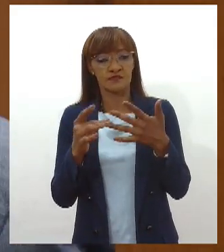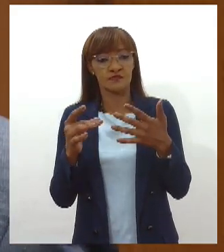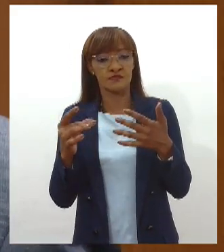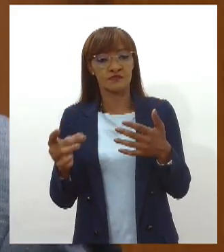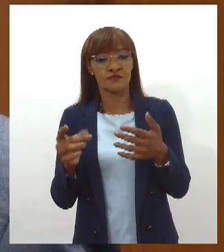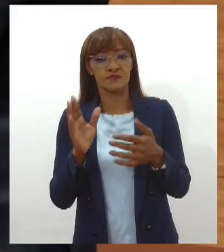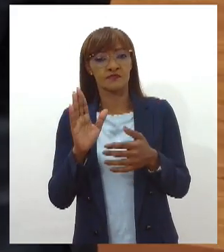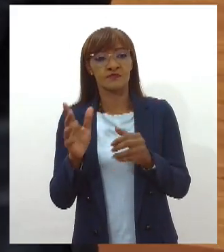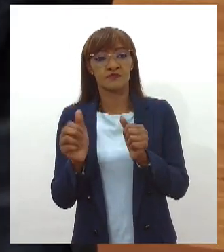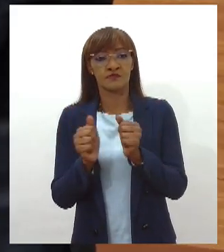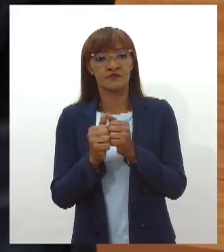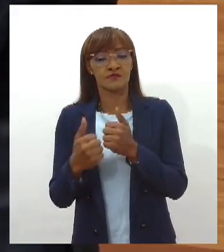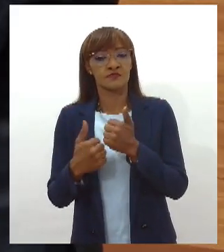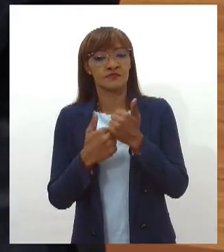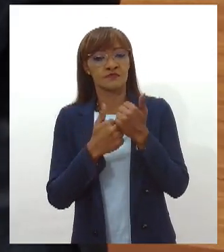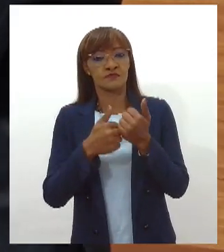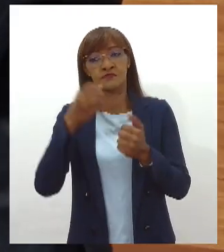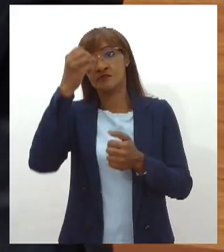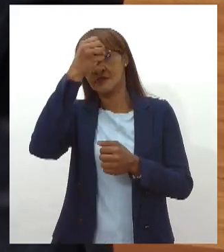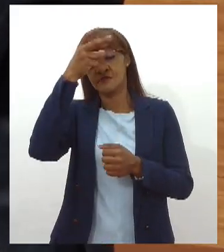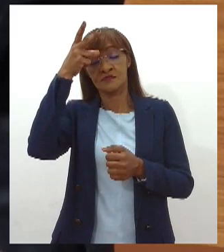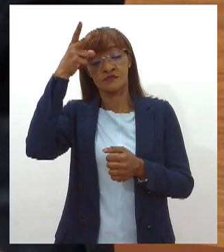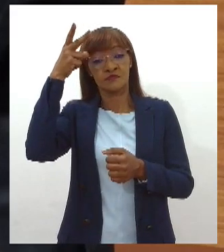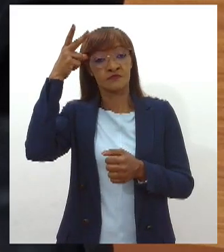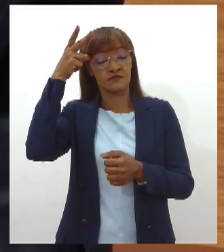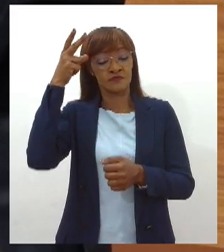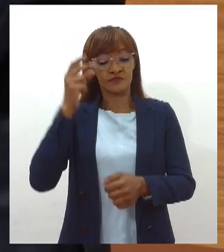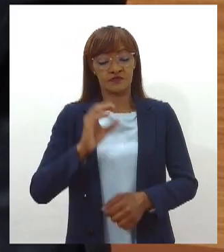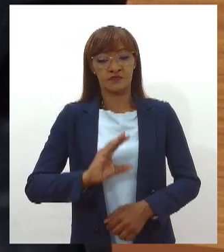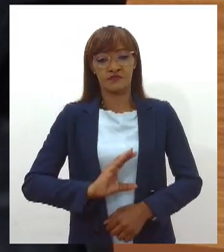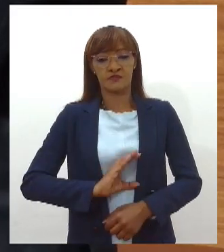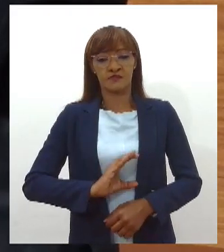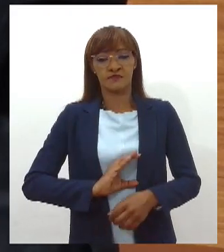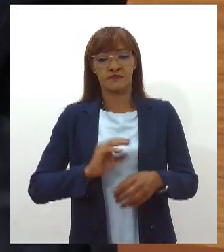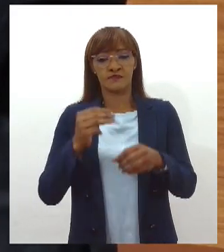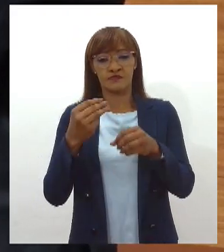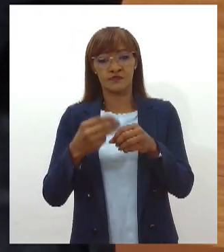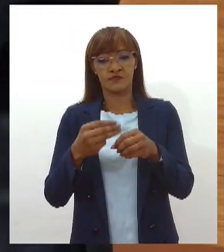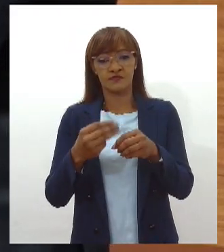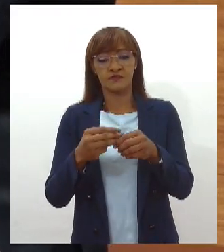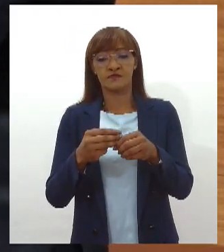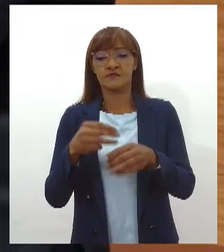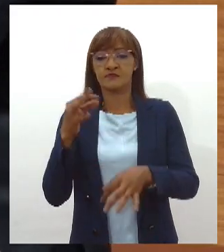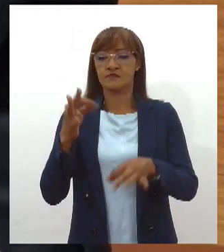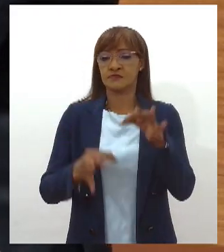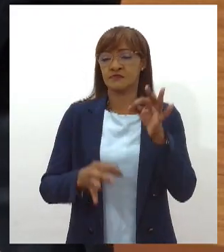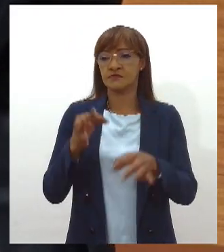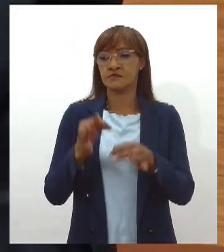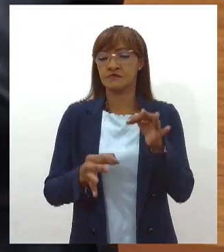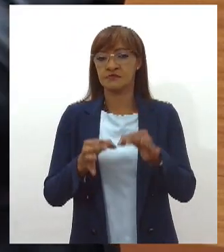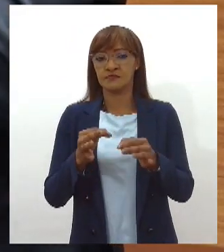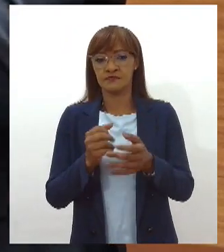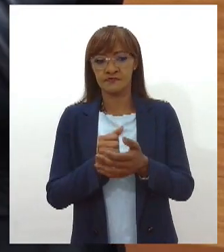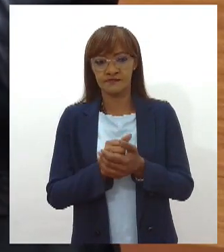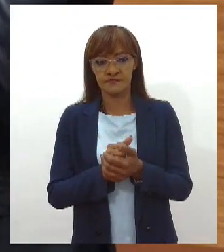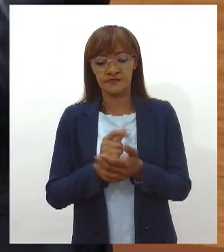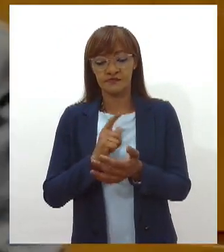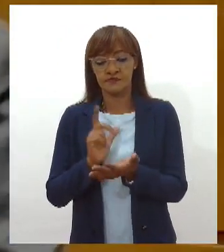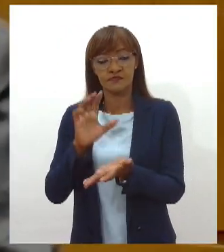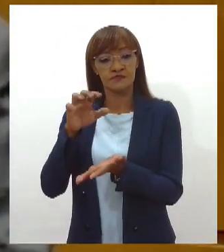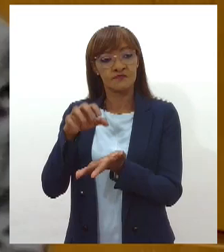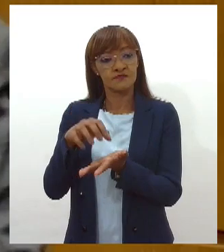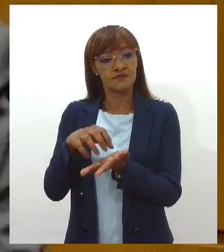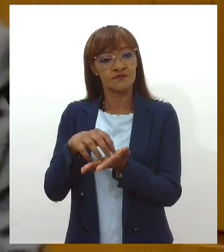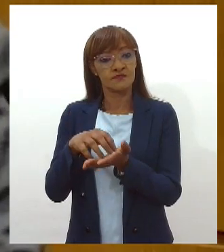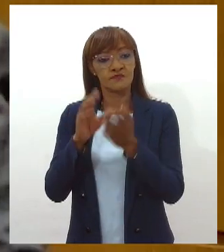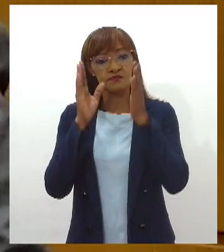pela Prefeitura de Capela e o Tribunal de Justiça de Sergipe, que criou o Centro de Referência de Atendimento à Mulher.